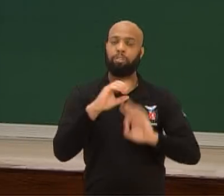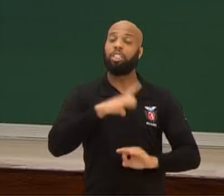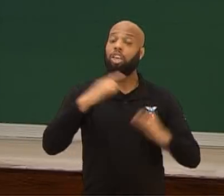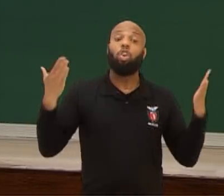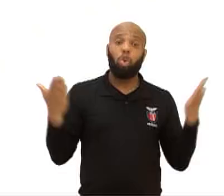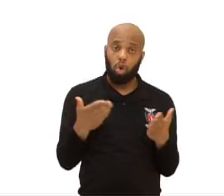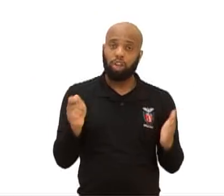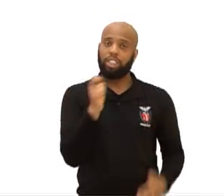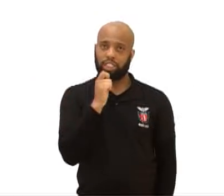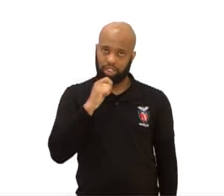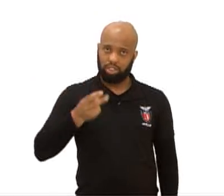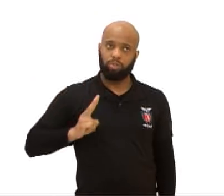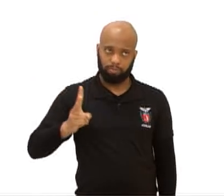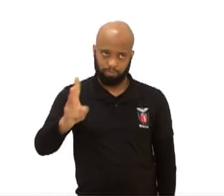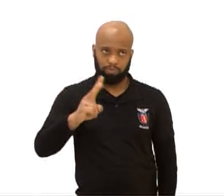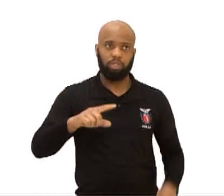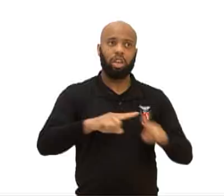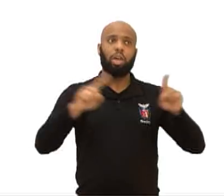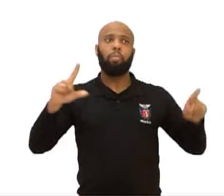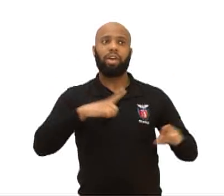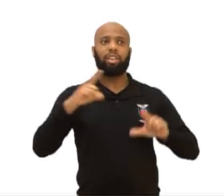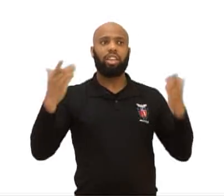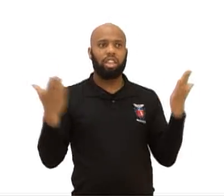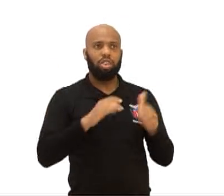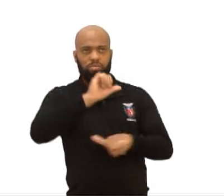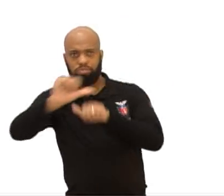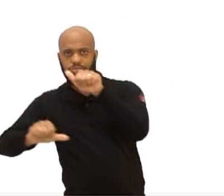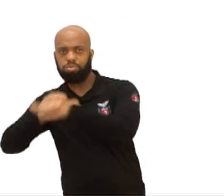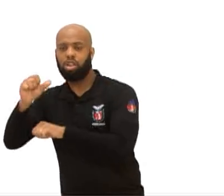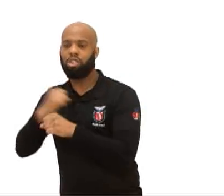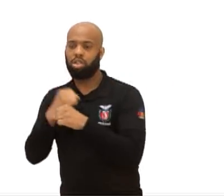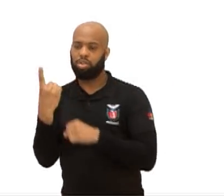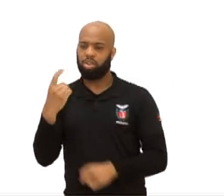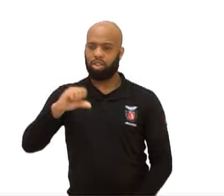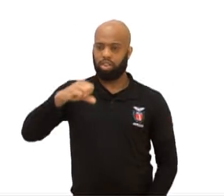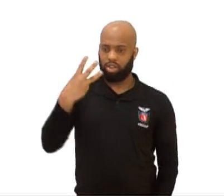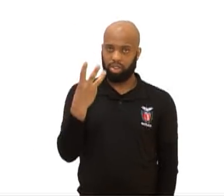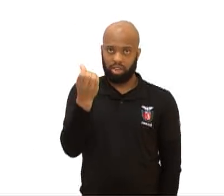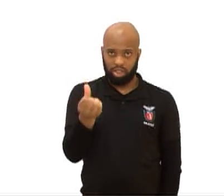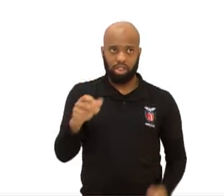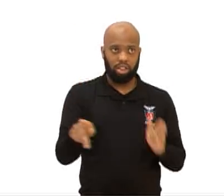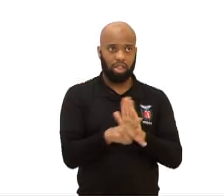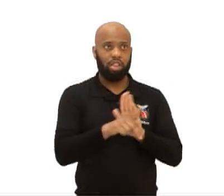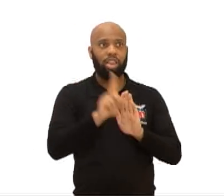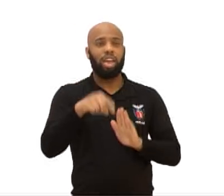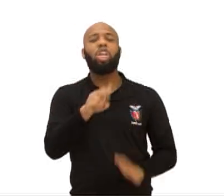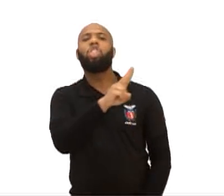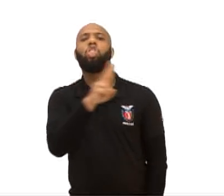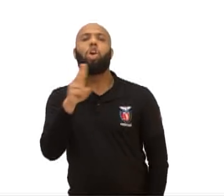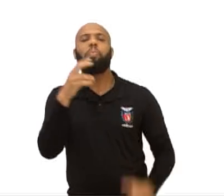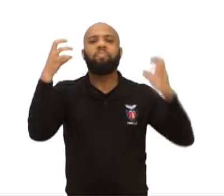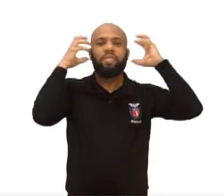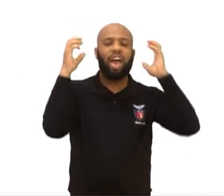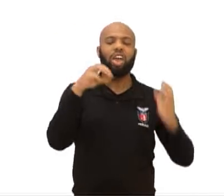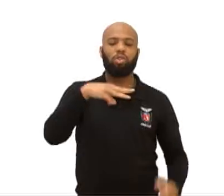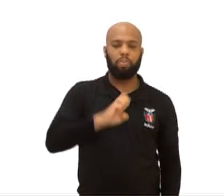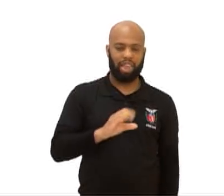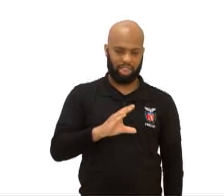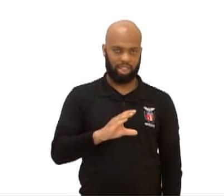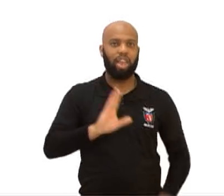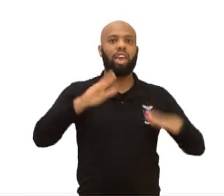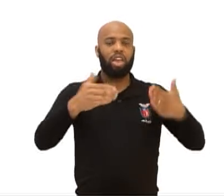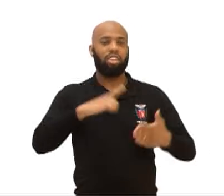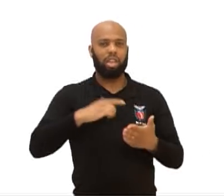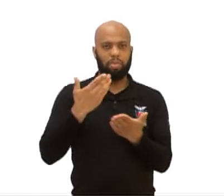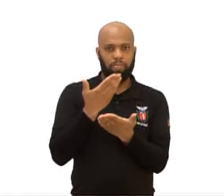até hoje, tendo se transformado em 1936 na Rádio MEC. Então,